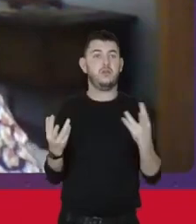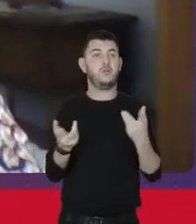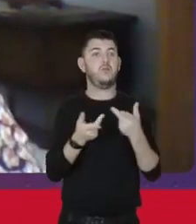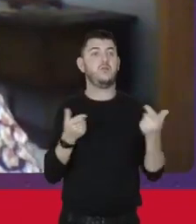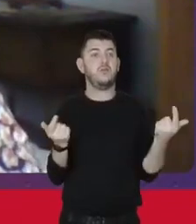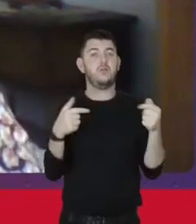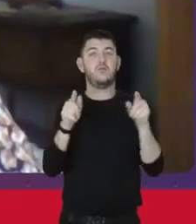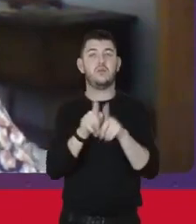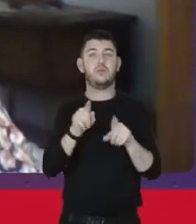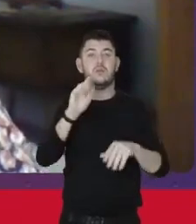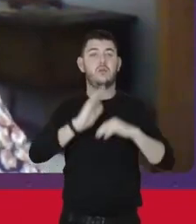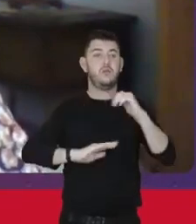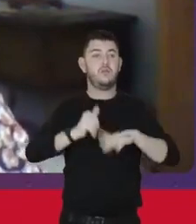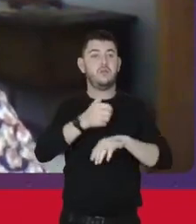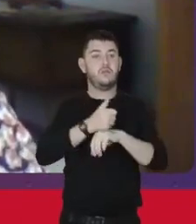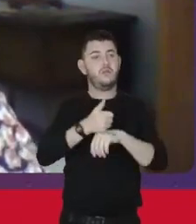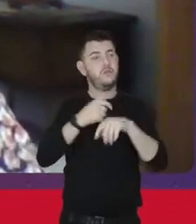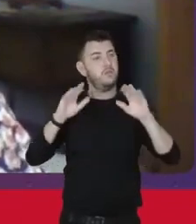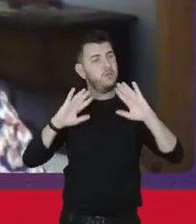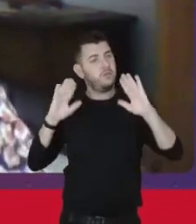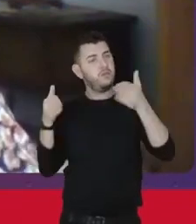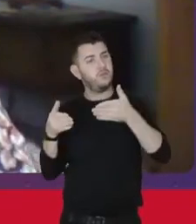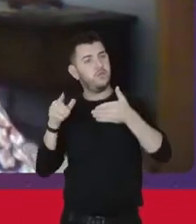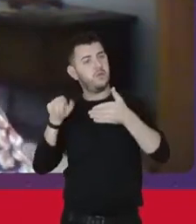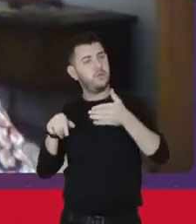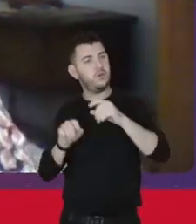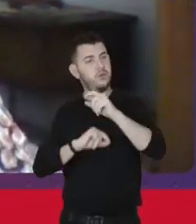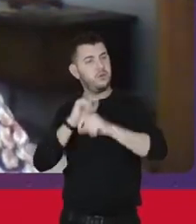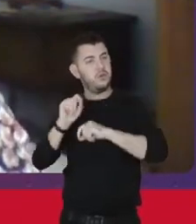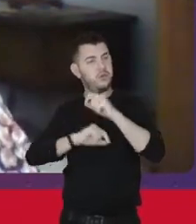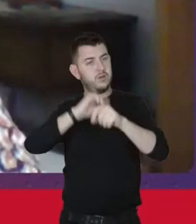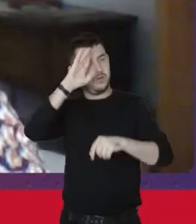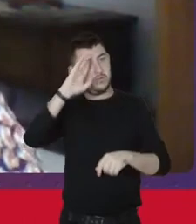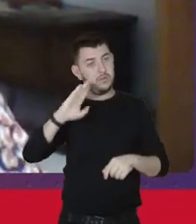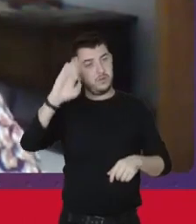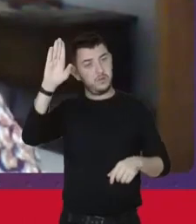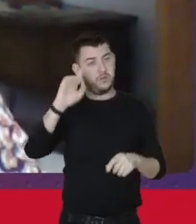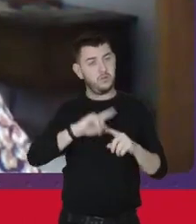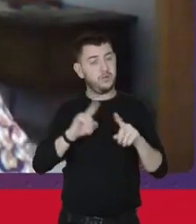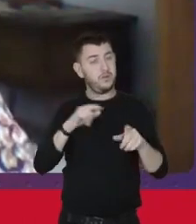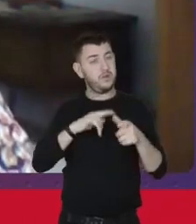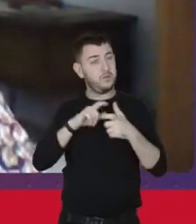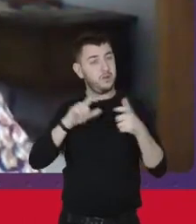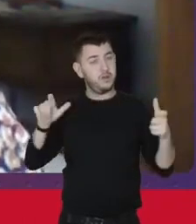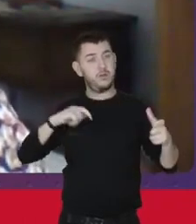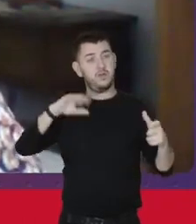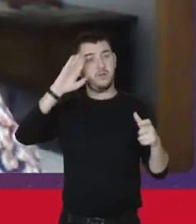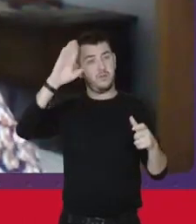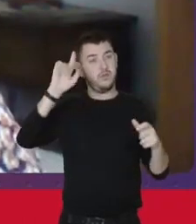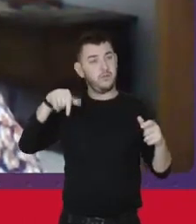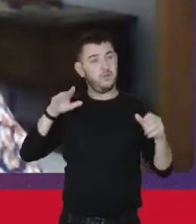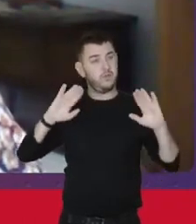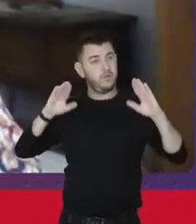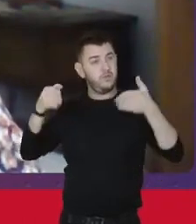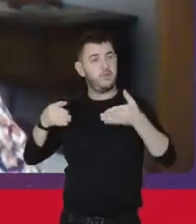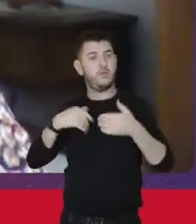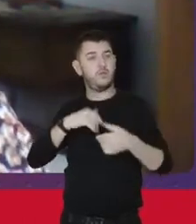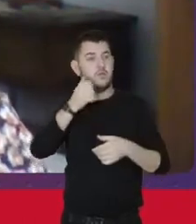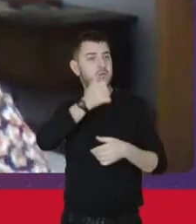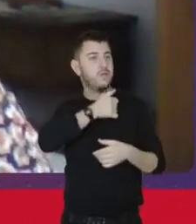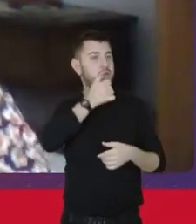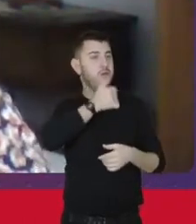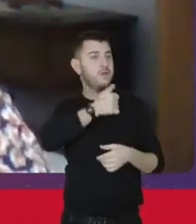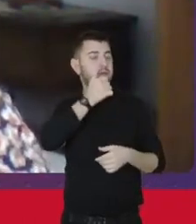profissional, voltados principalmente, né, mas majoritariamente para o público